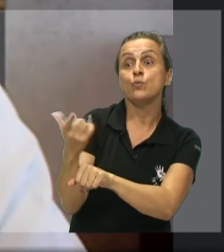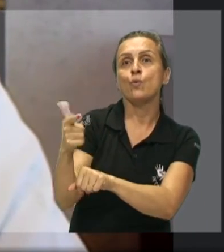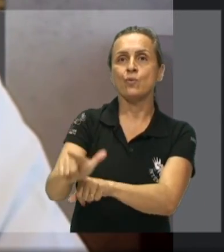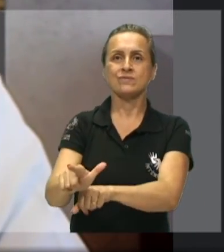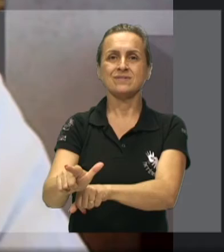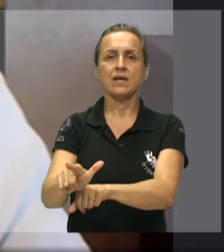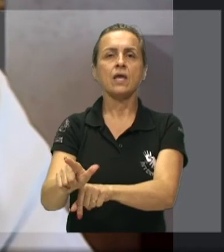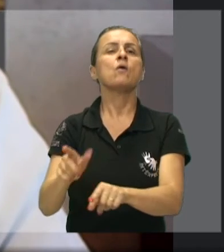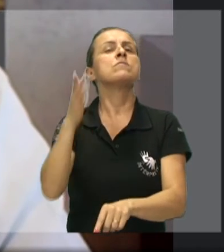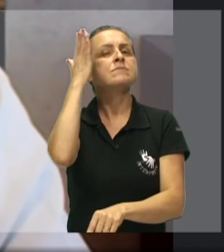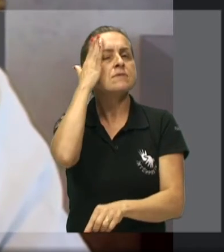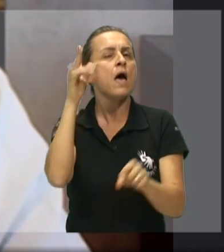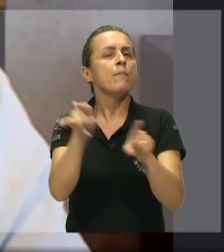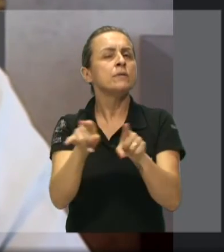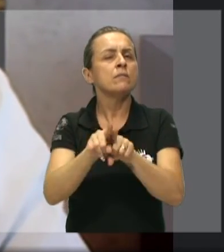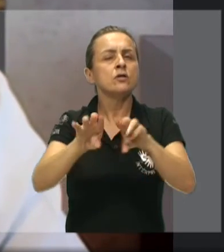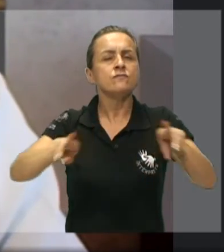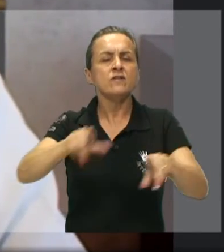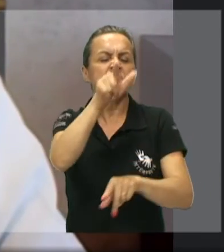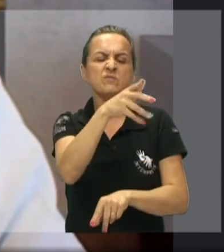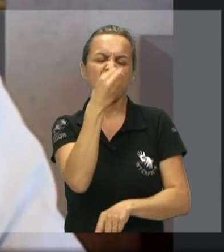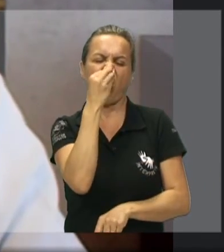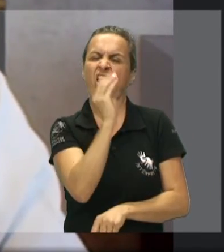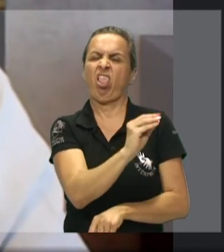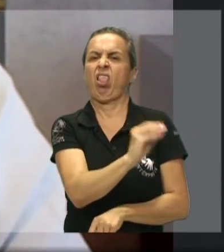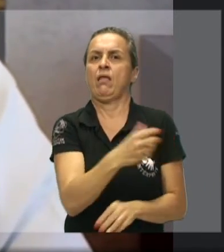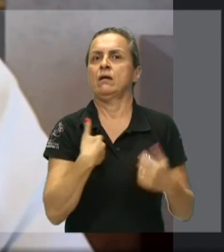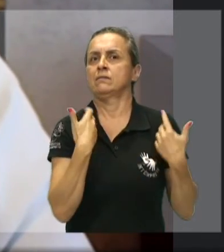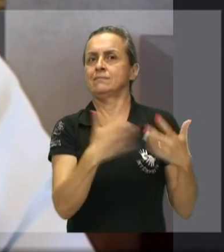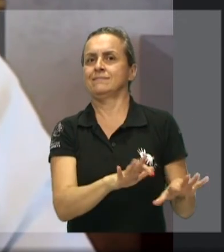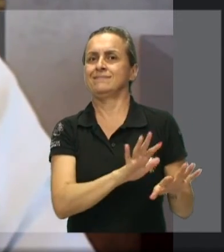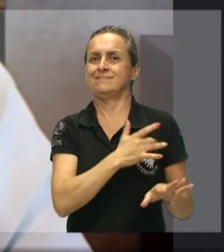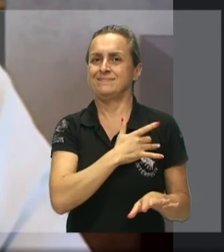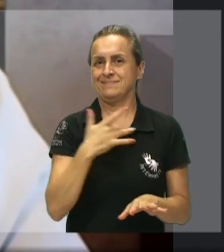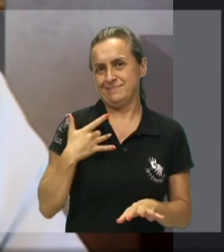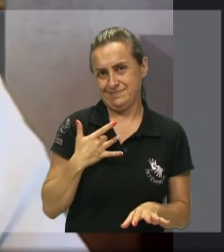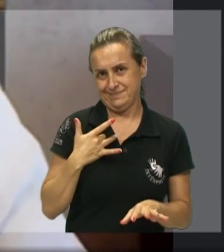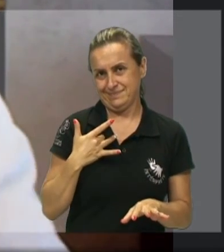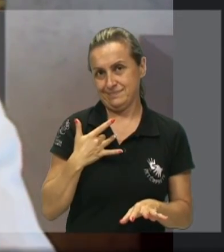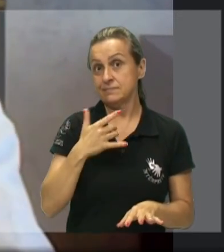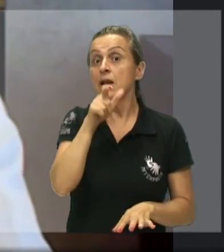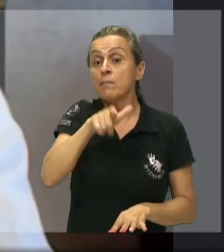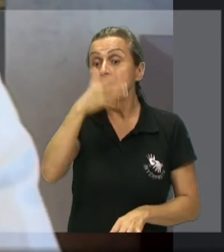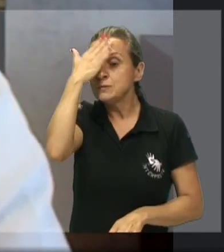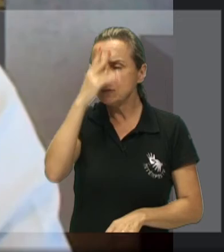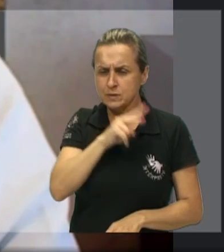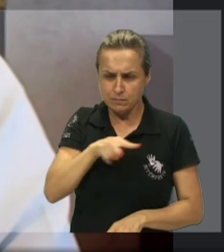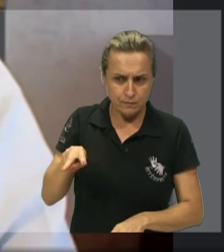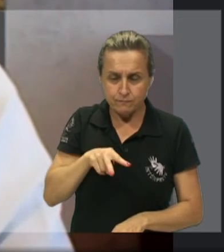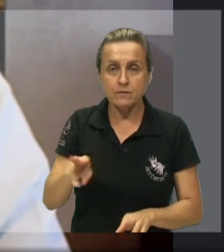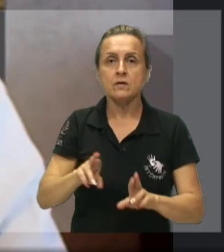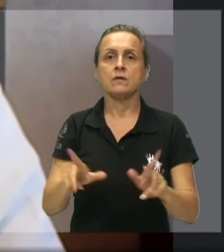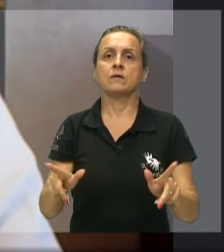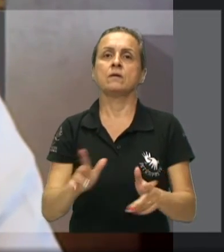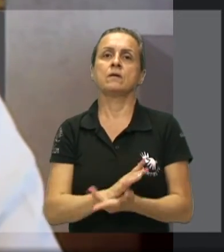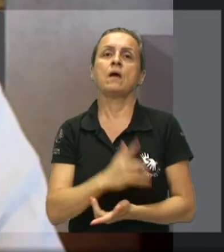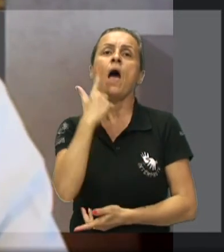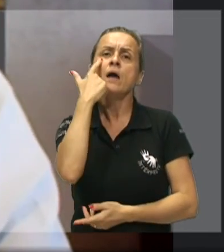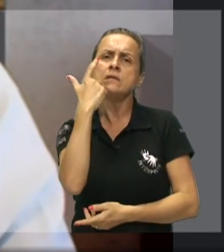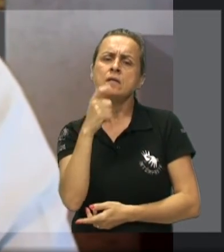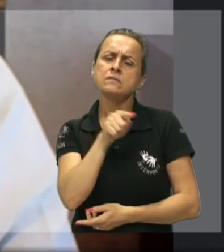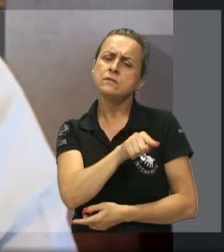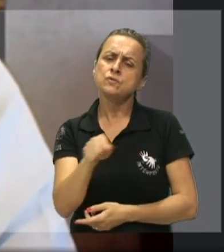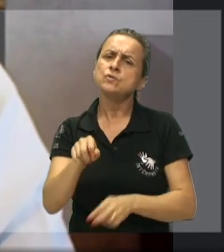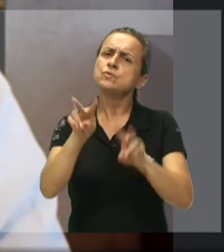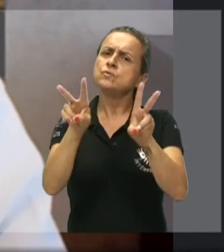aqueles que simplesmente desprezaram a própria saúde. Então, assim, é interessante esse aspecto, porque de fato